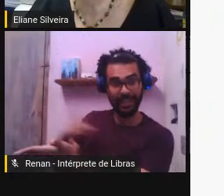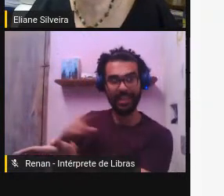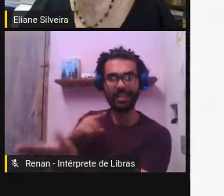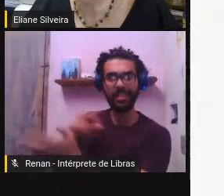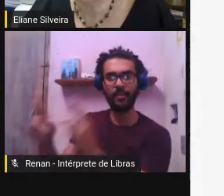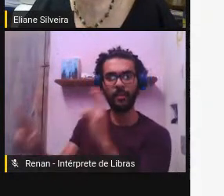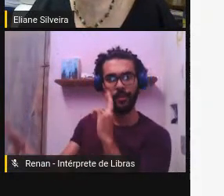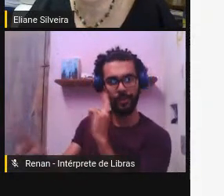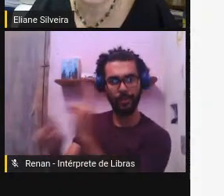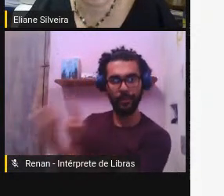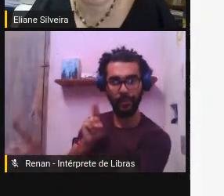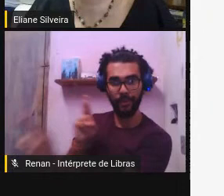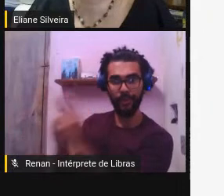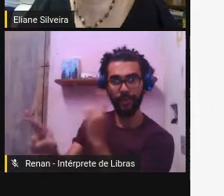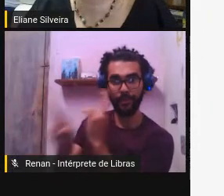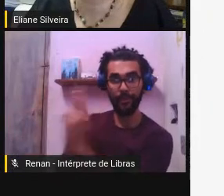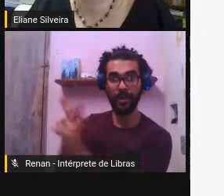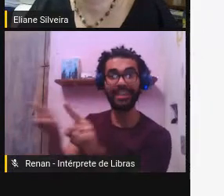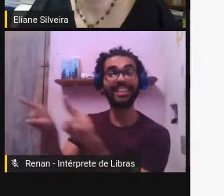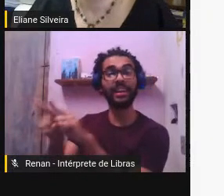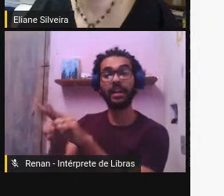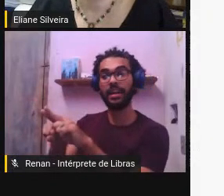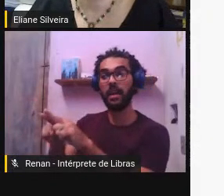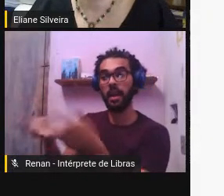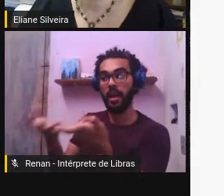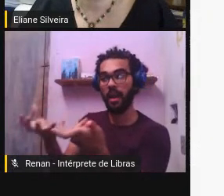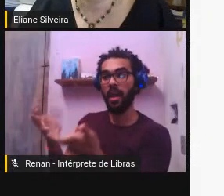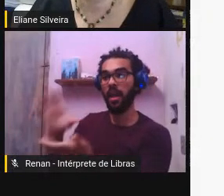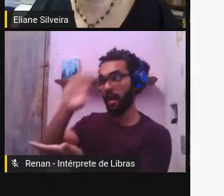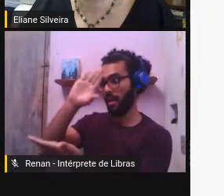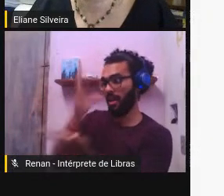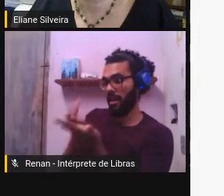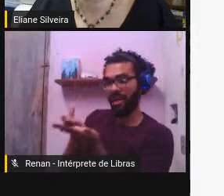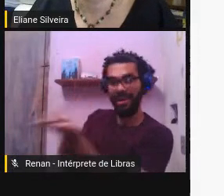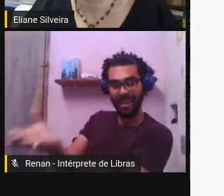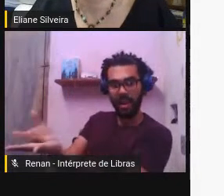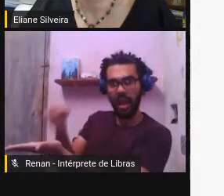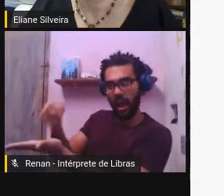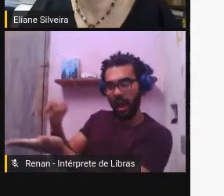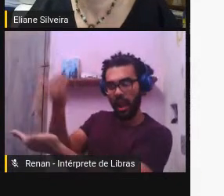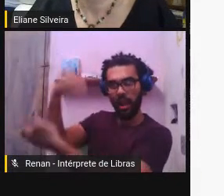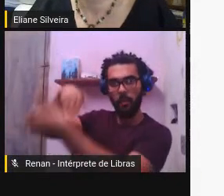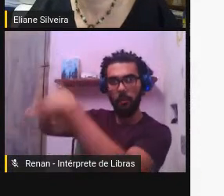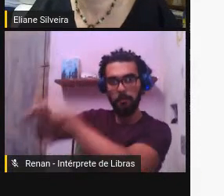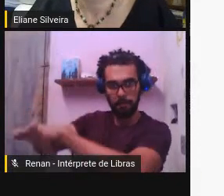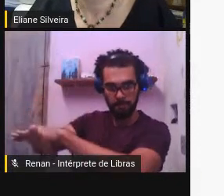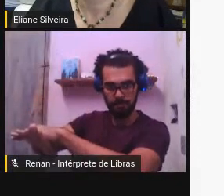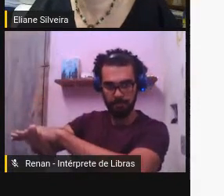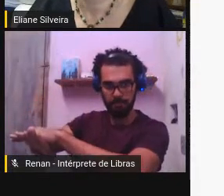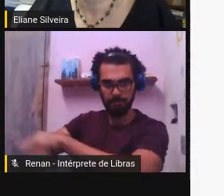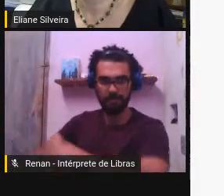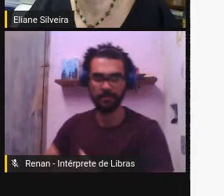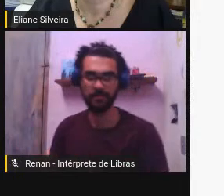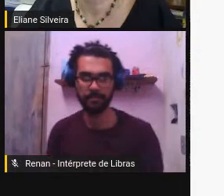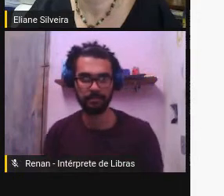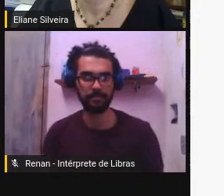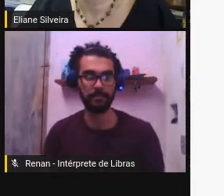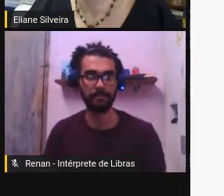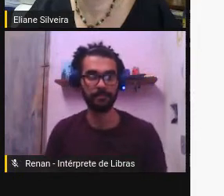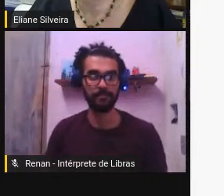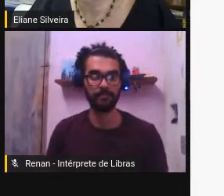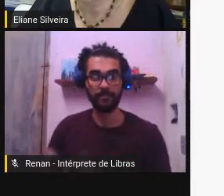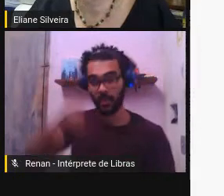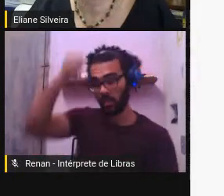e também é a ele que pretende confiar esse relato tão importante. Vejam, Sossir diz,